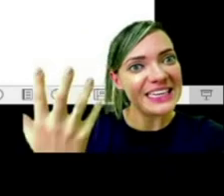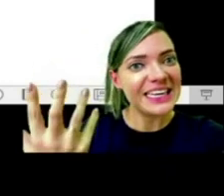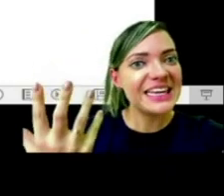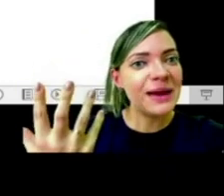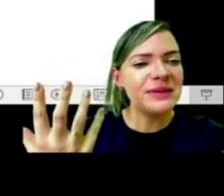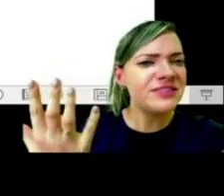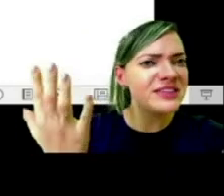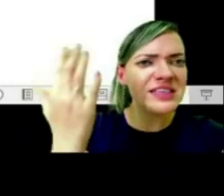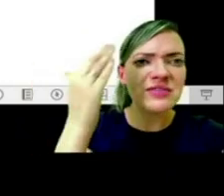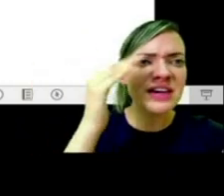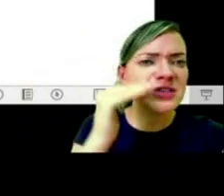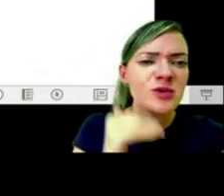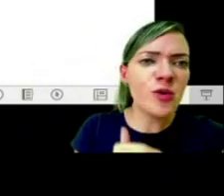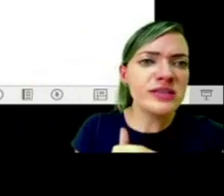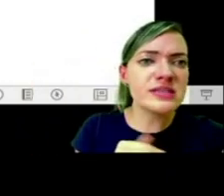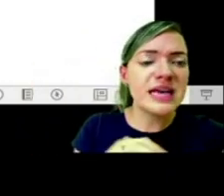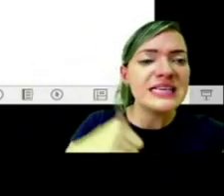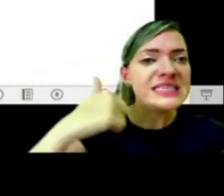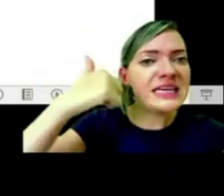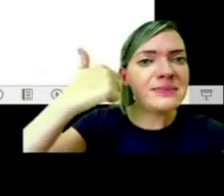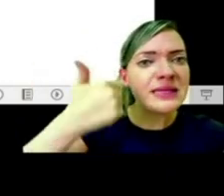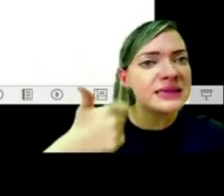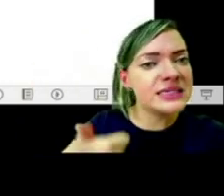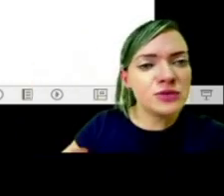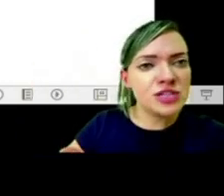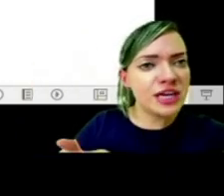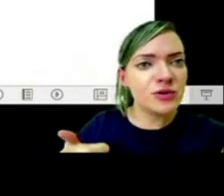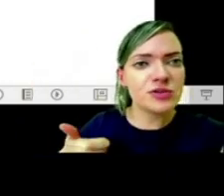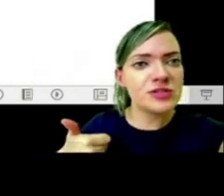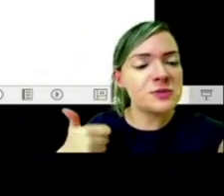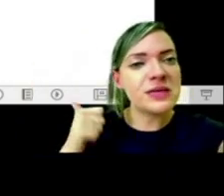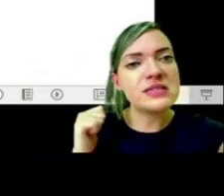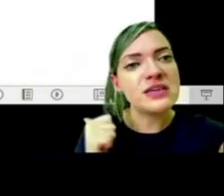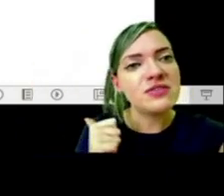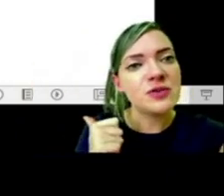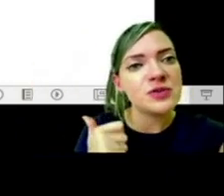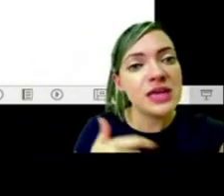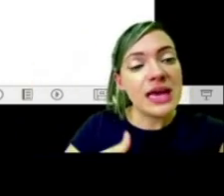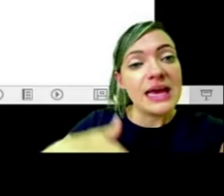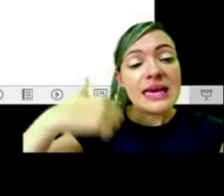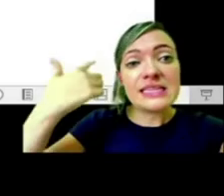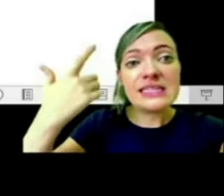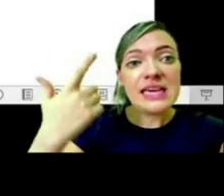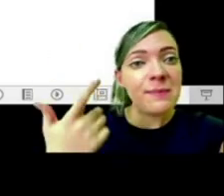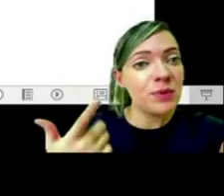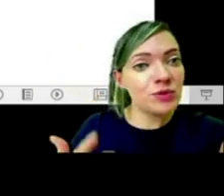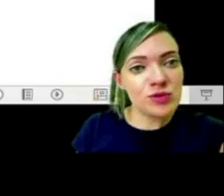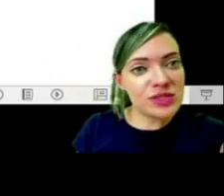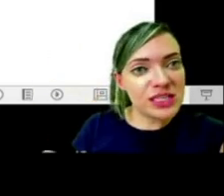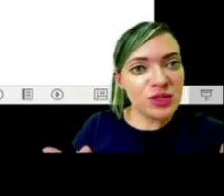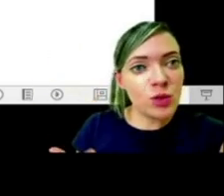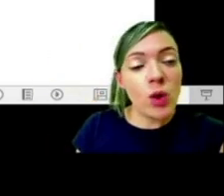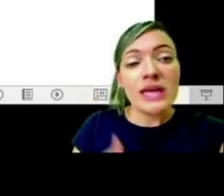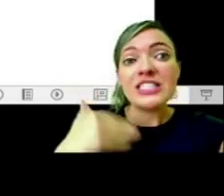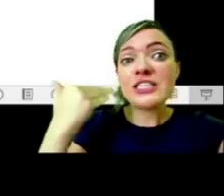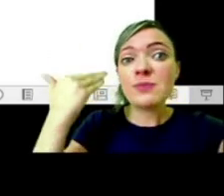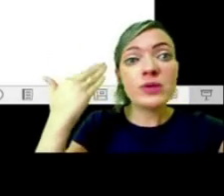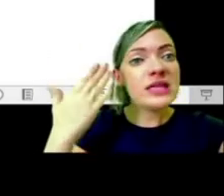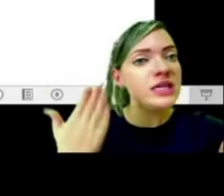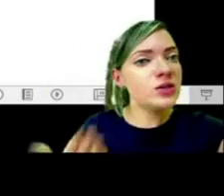está ali naquele hábitat fazendo várias coisas, se alimentando de recursos específicos, se